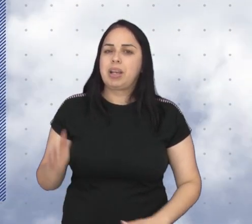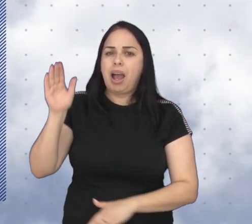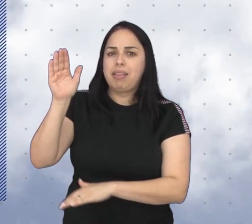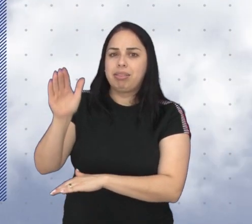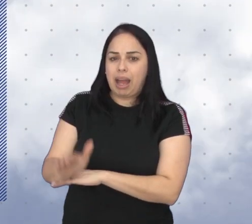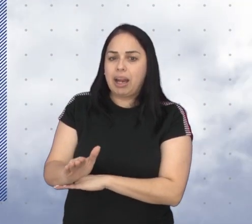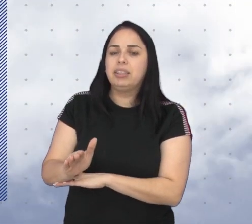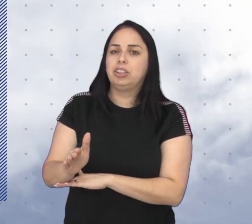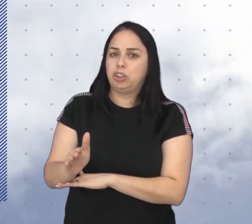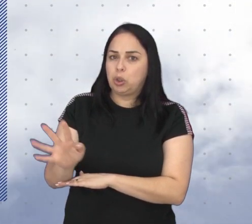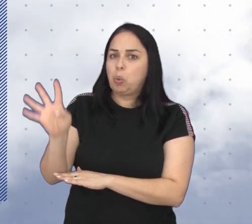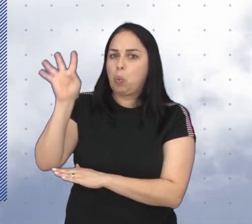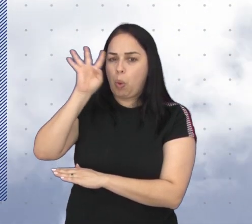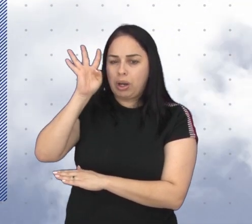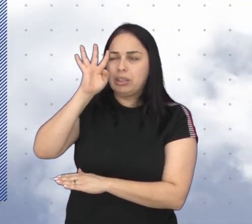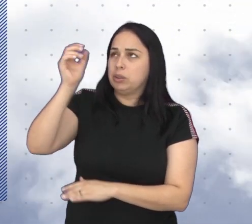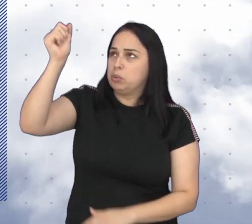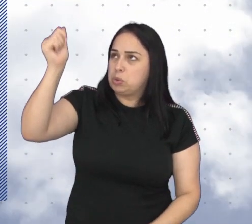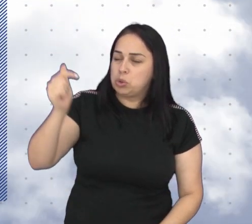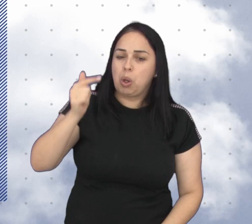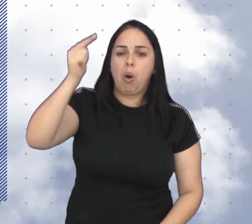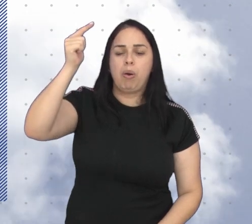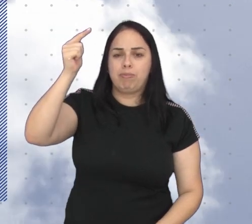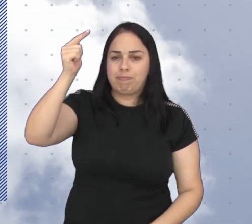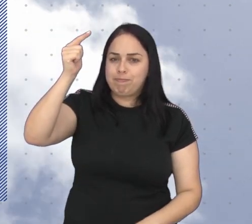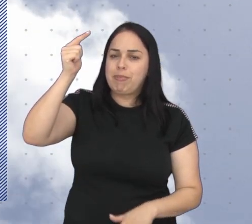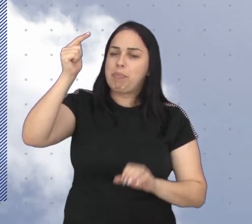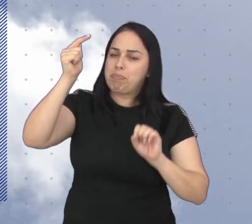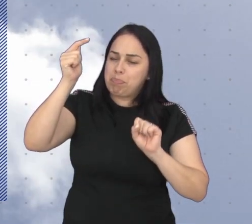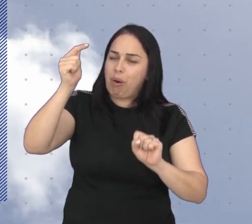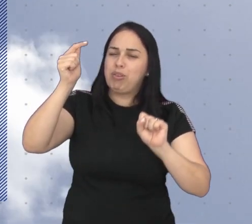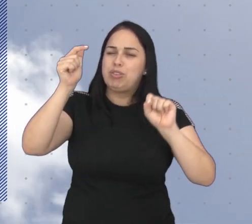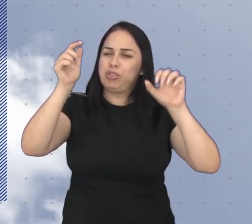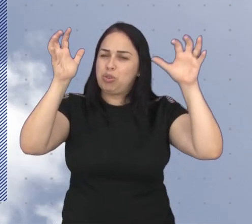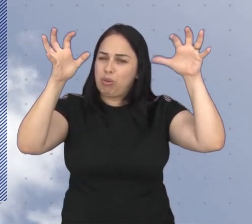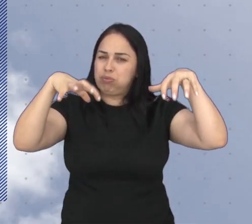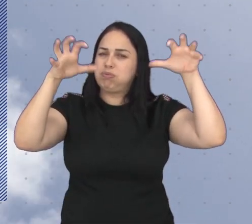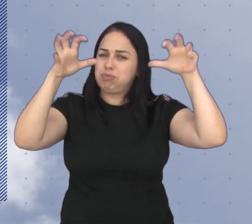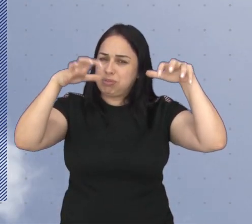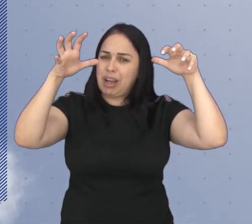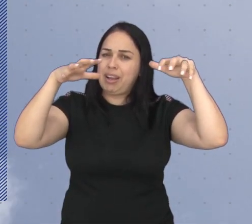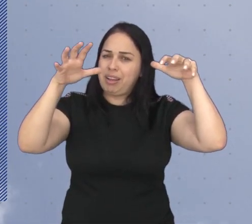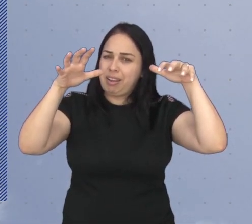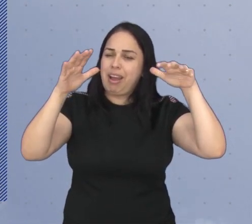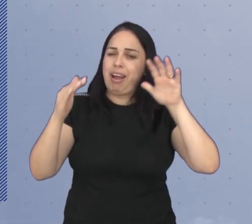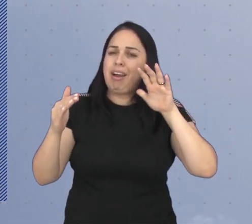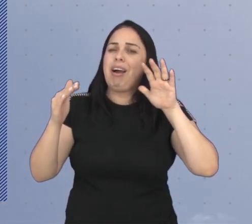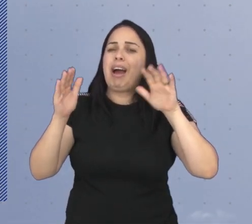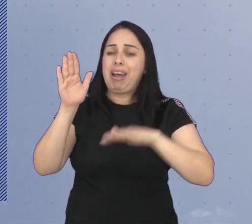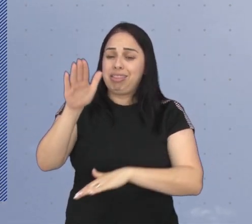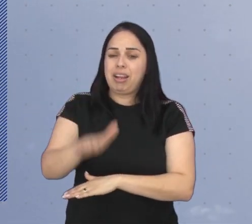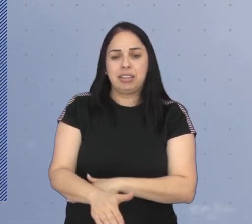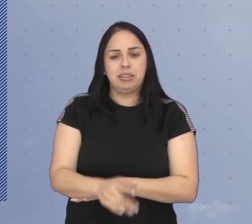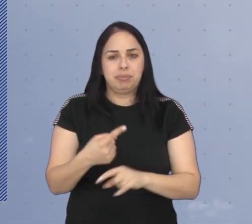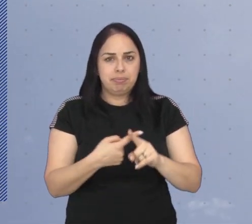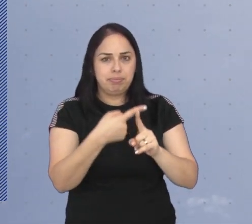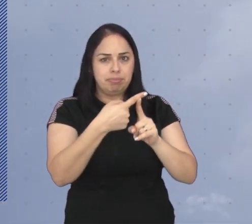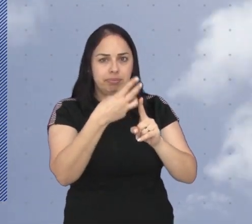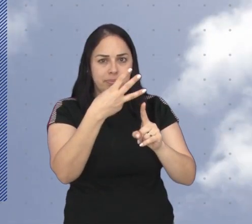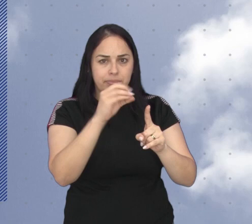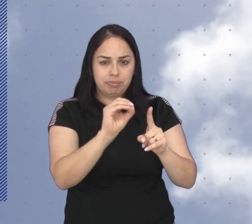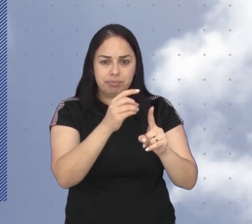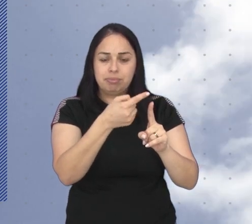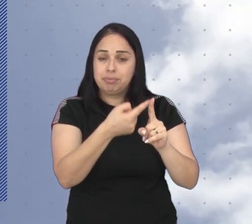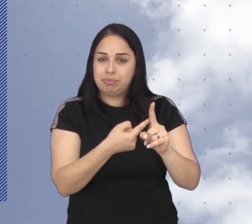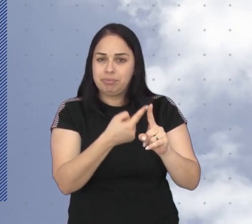A tarde desta quarta-feira se mantém ensolarada, mas há chances de pancadas de chuva até o fim do dia. A máxima